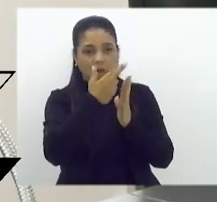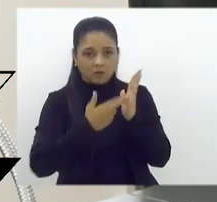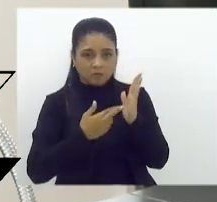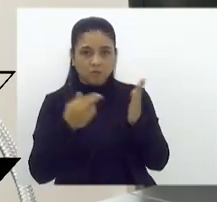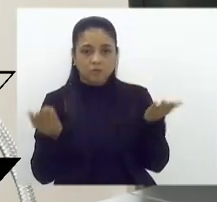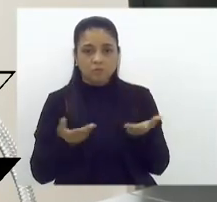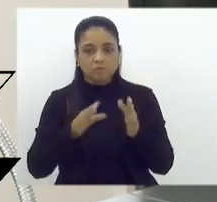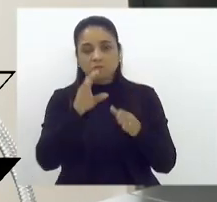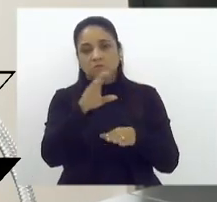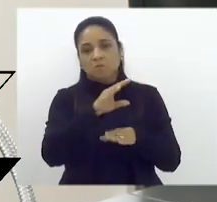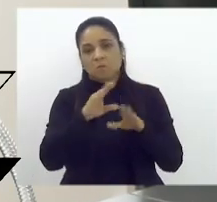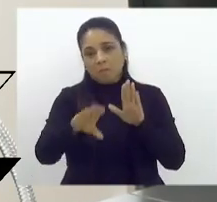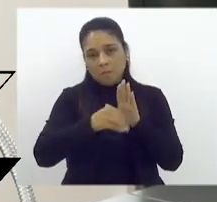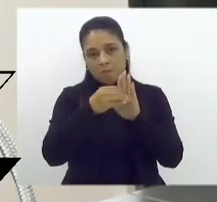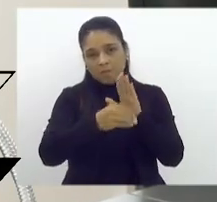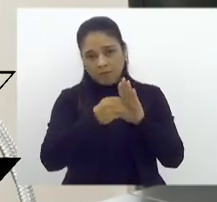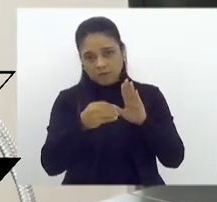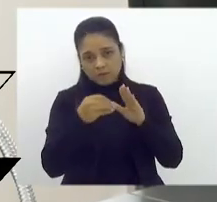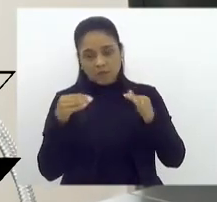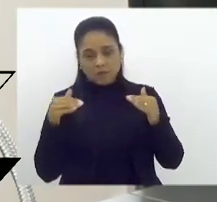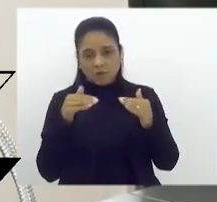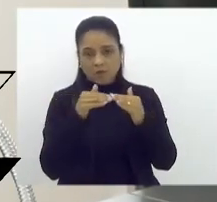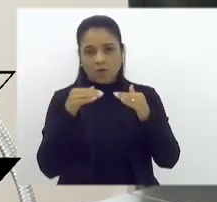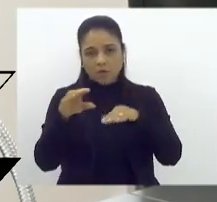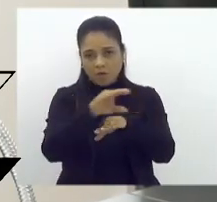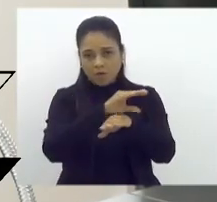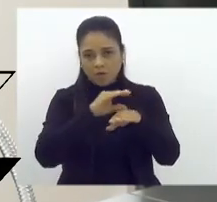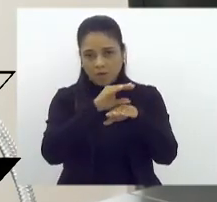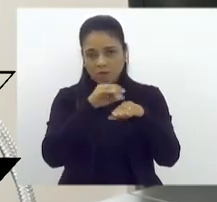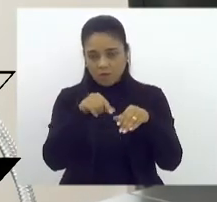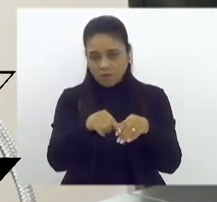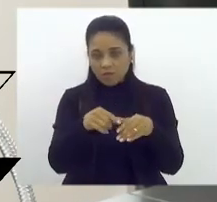pela constitucionalidade com emendas, mantendo o projeto